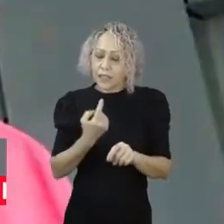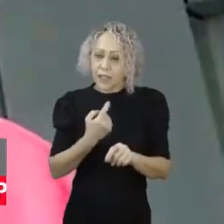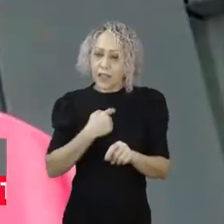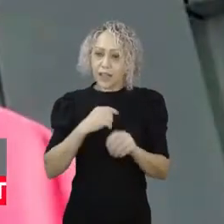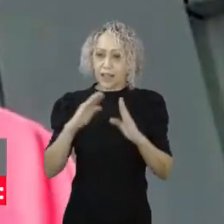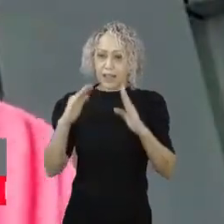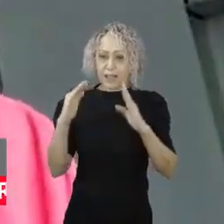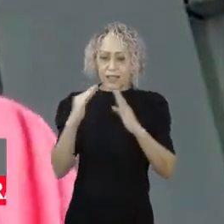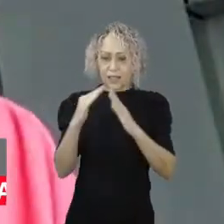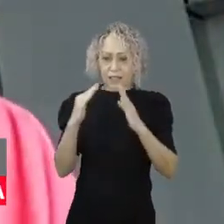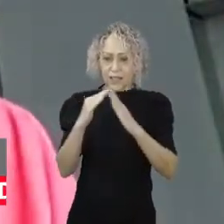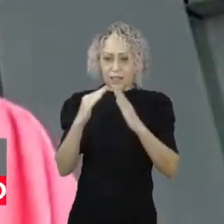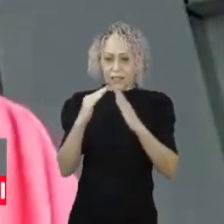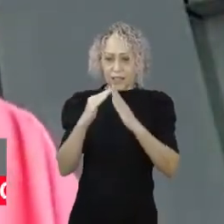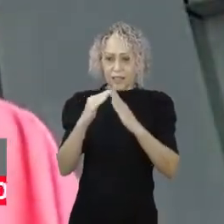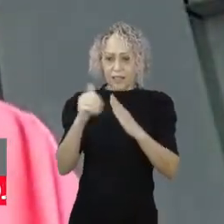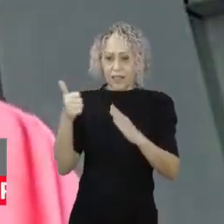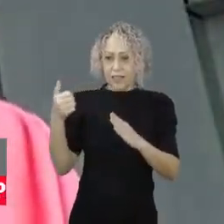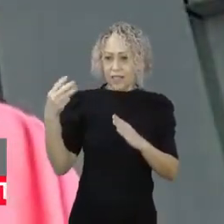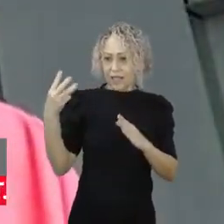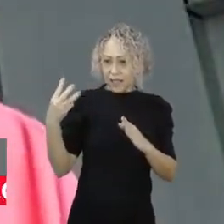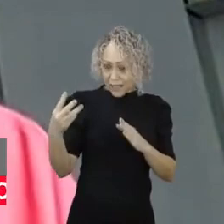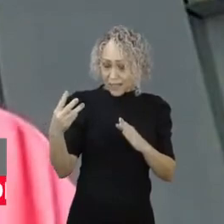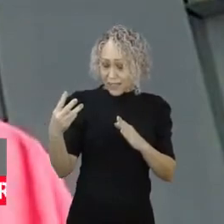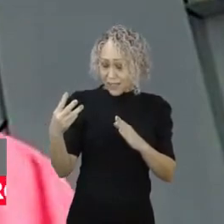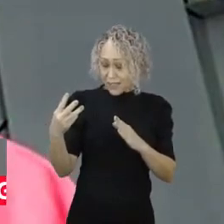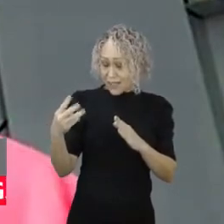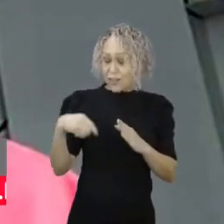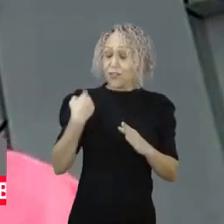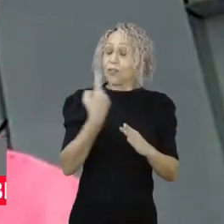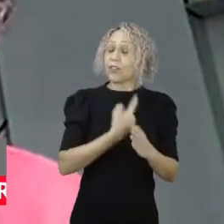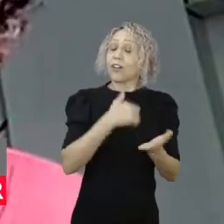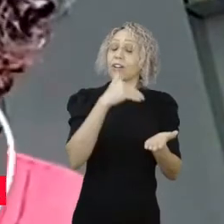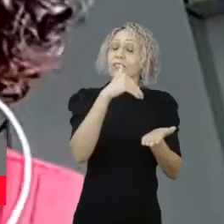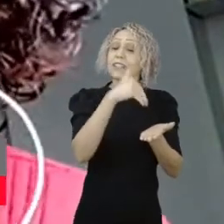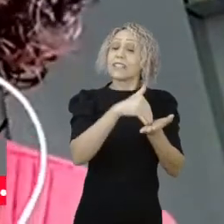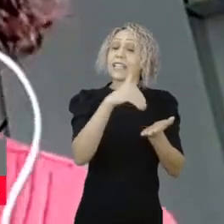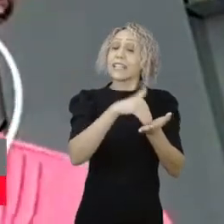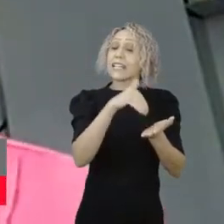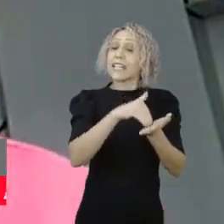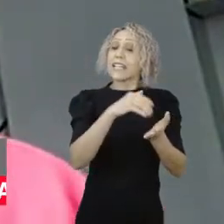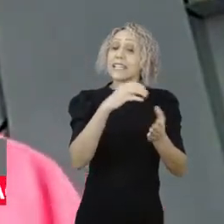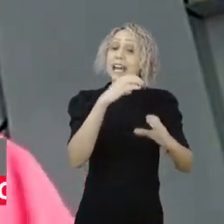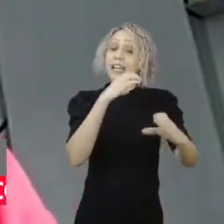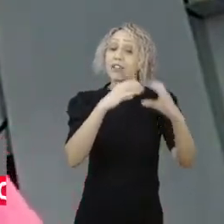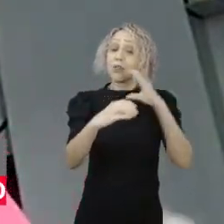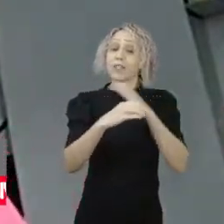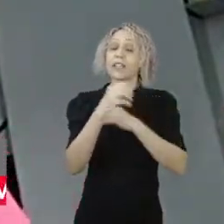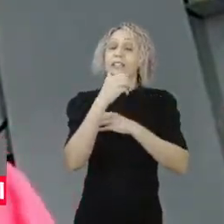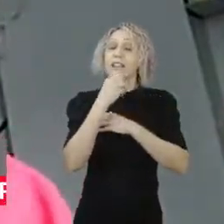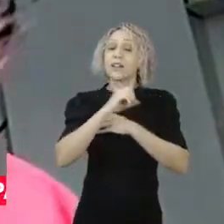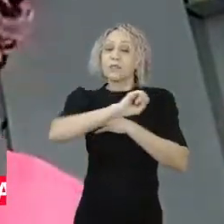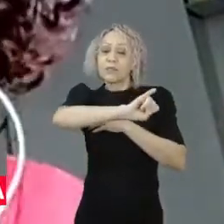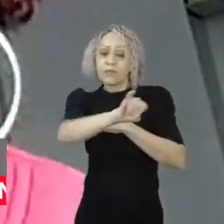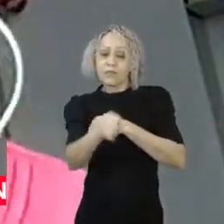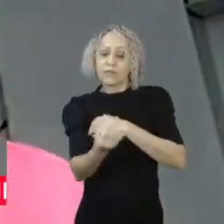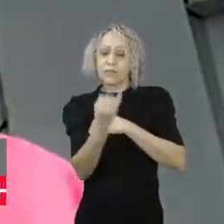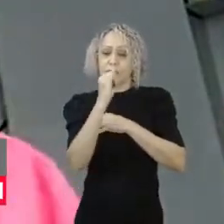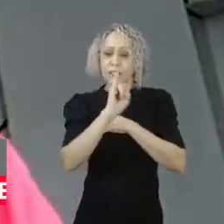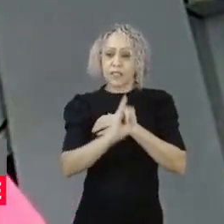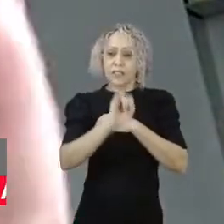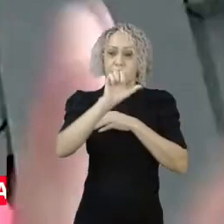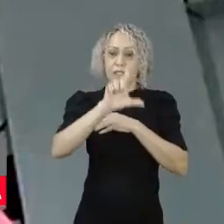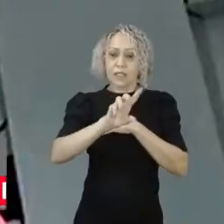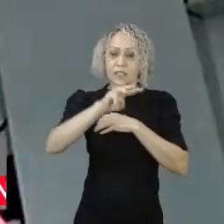que produtos nós temos na Casa 13 esse ano para os vereadores e vereadoras, também para os prefeitos